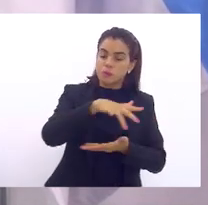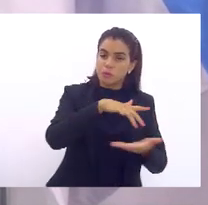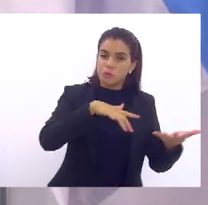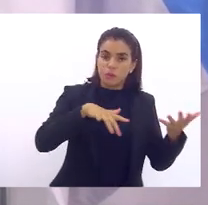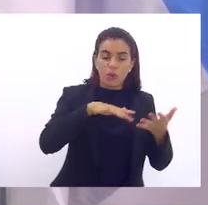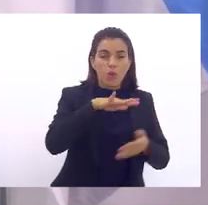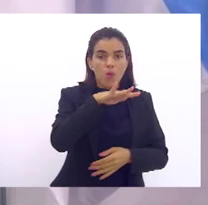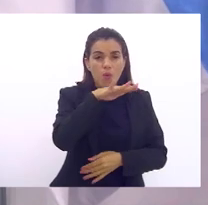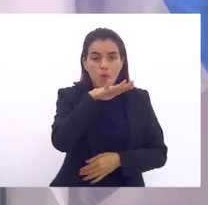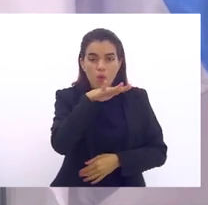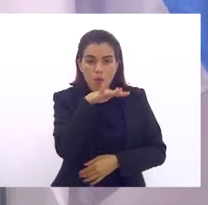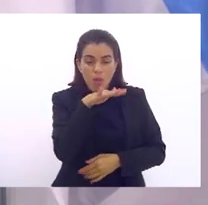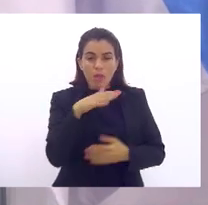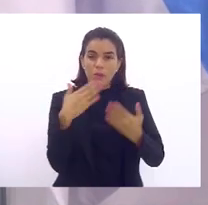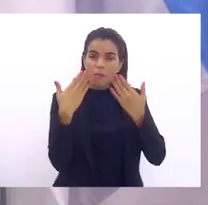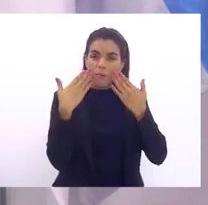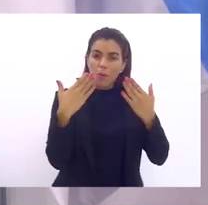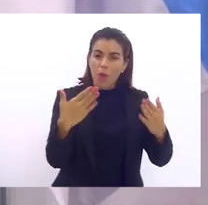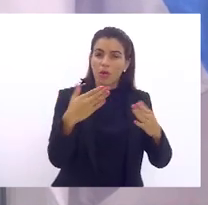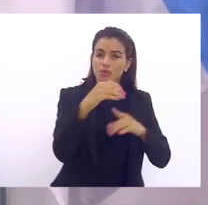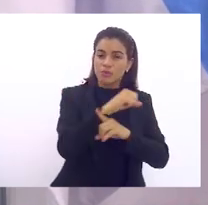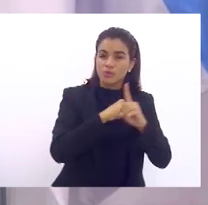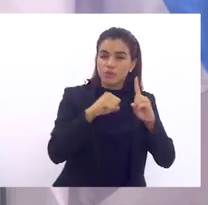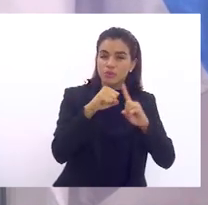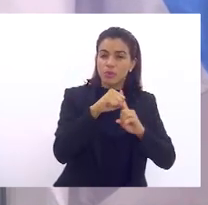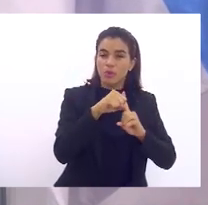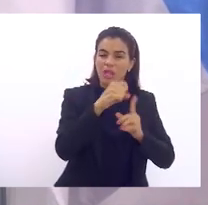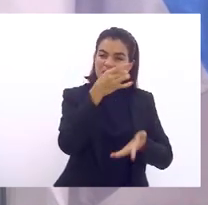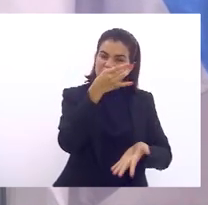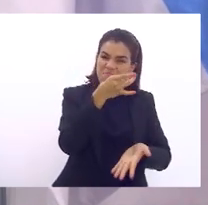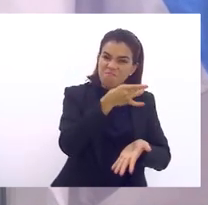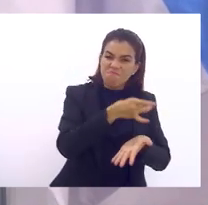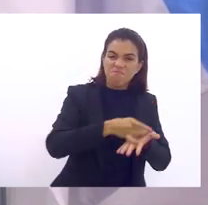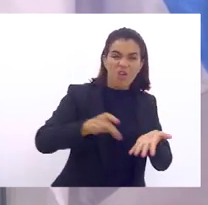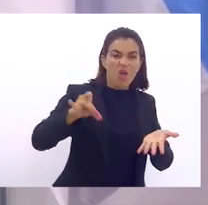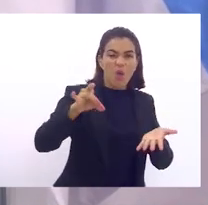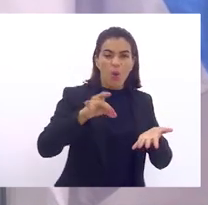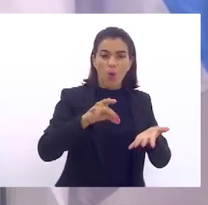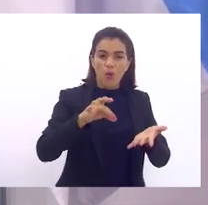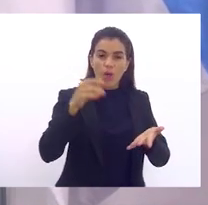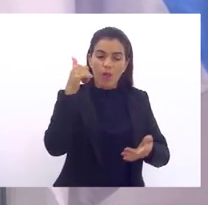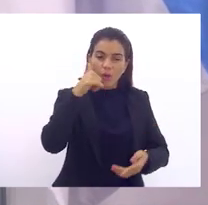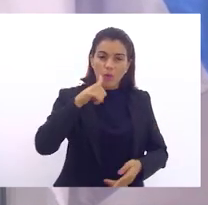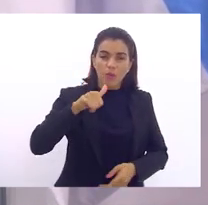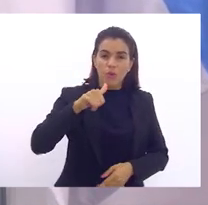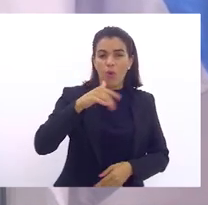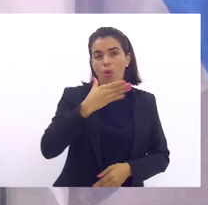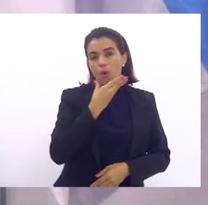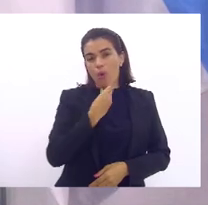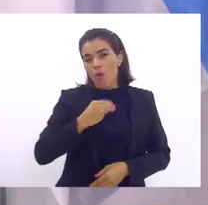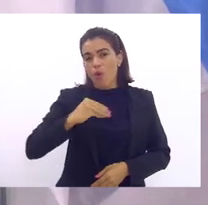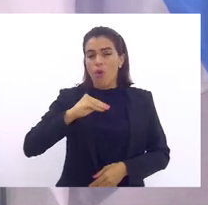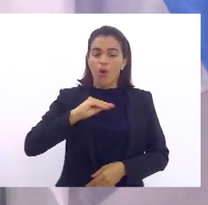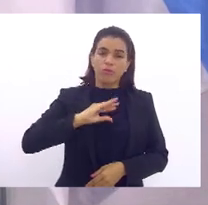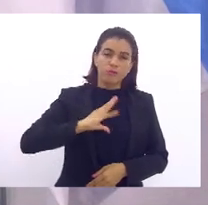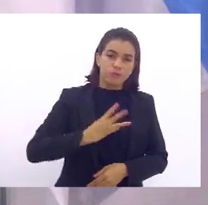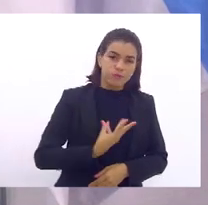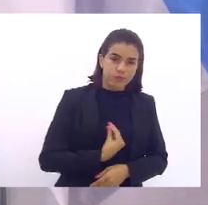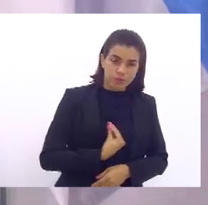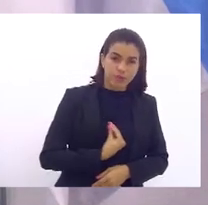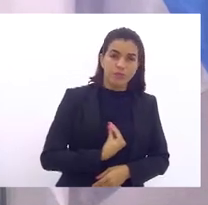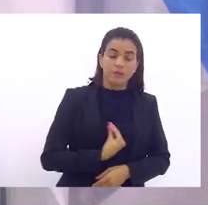representar numa sociedade extremamente transfóbica além dos homens trans que é um debate também que nós